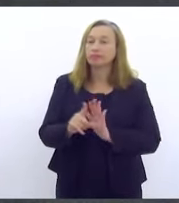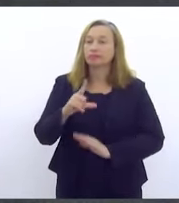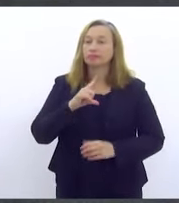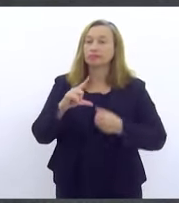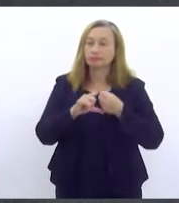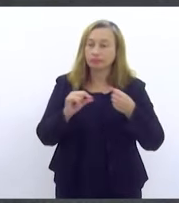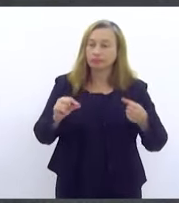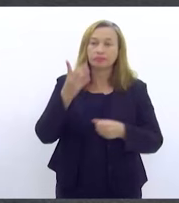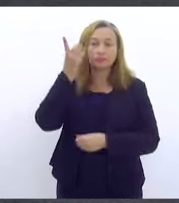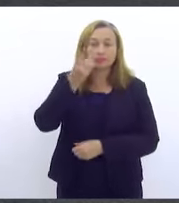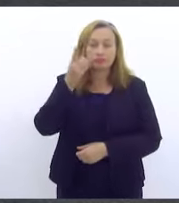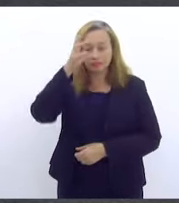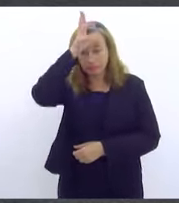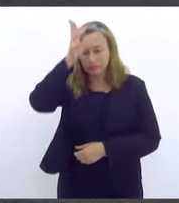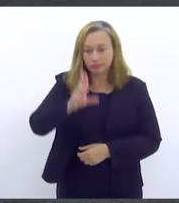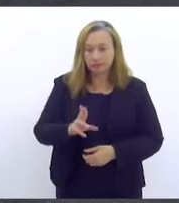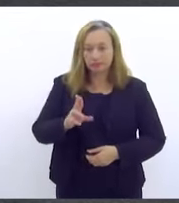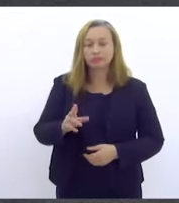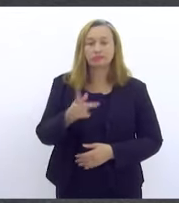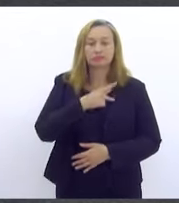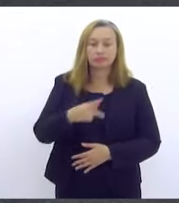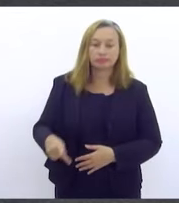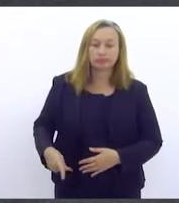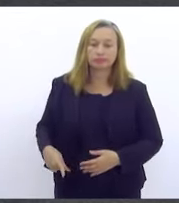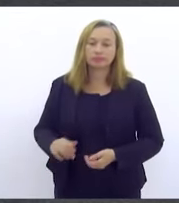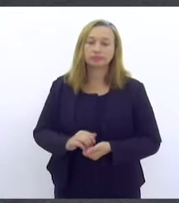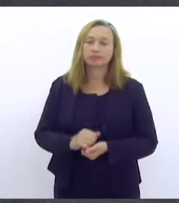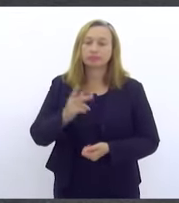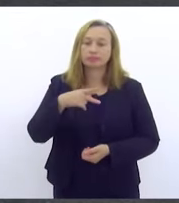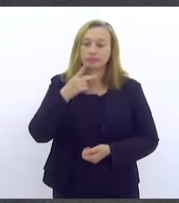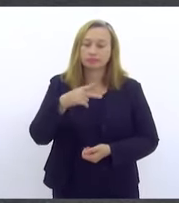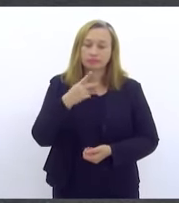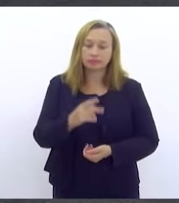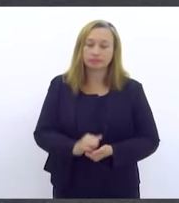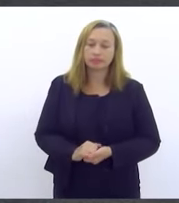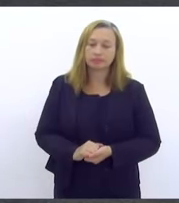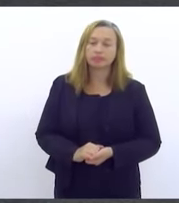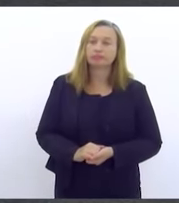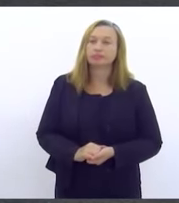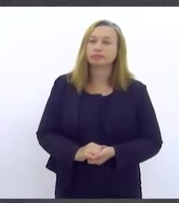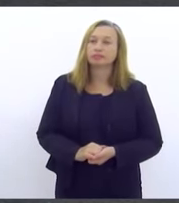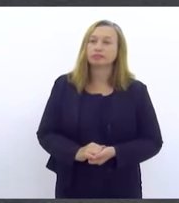artigo, deputada Tiaju, presidente, que diz que vedada